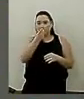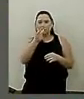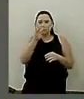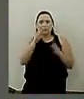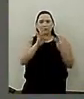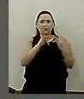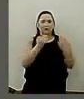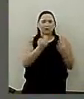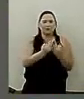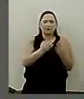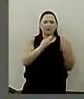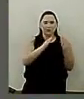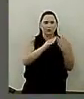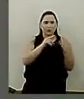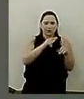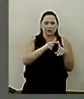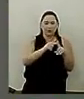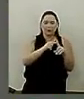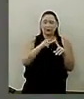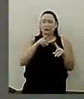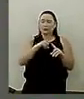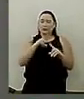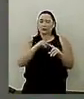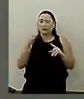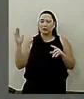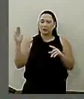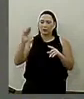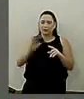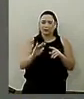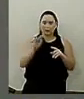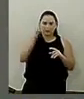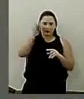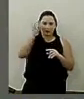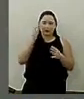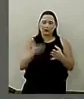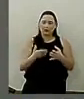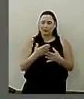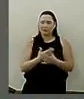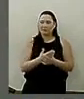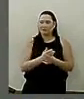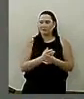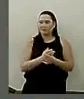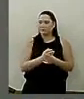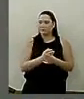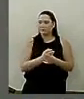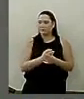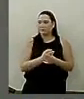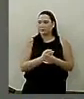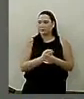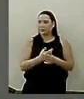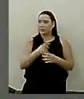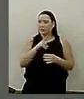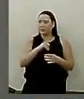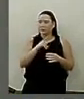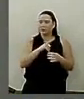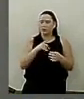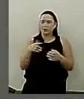igreja, indo, voltando da fazendinha para casa, a estrada sumiu.